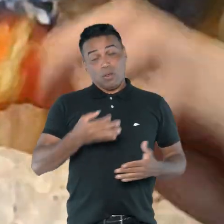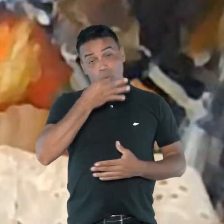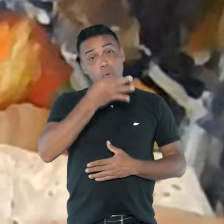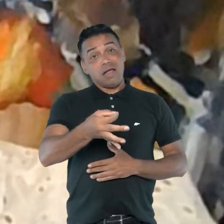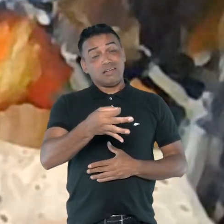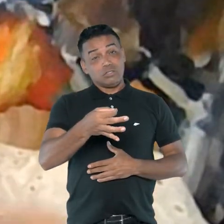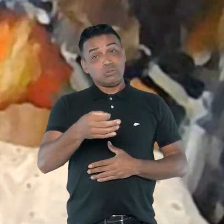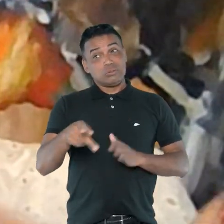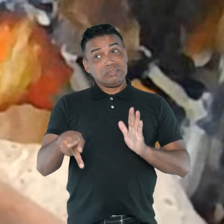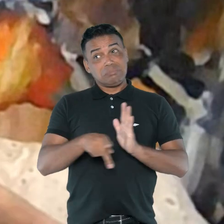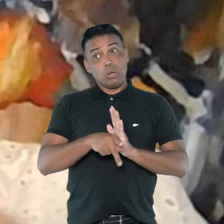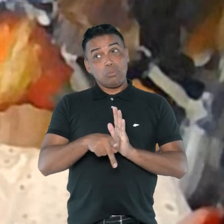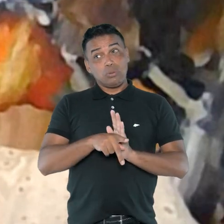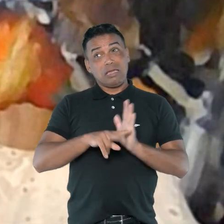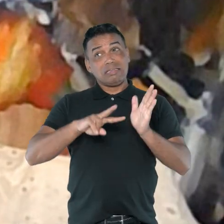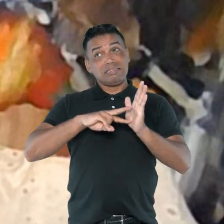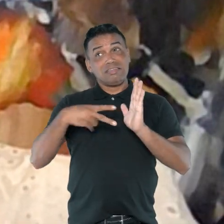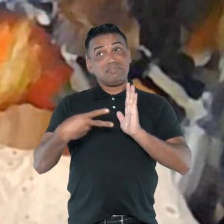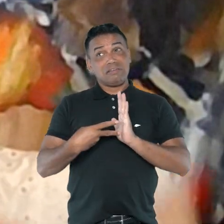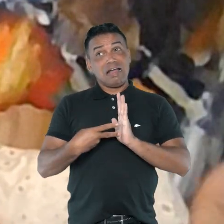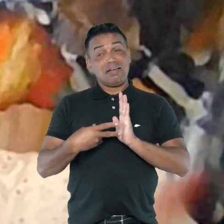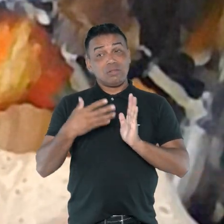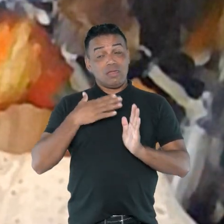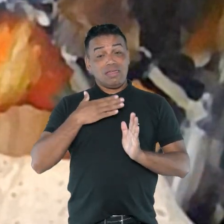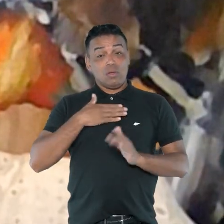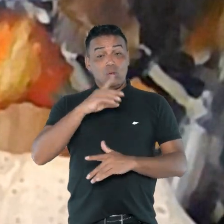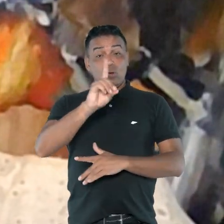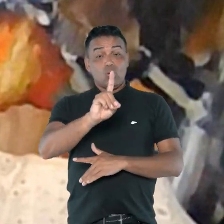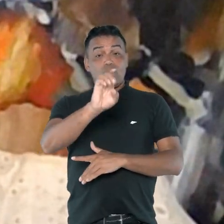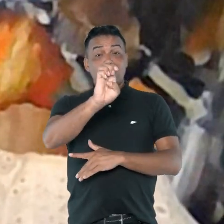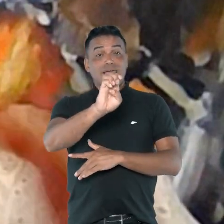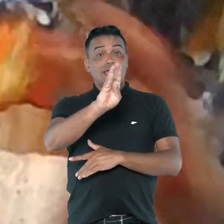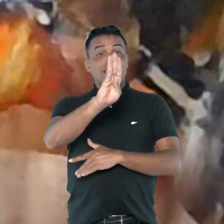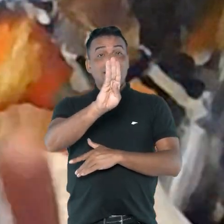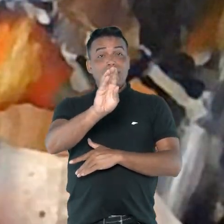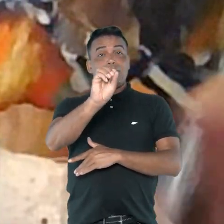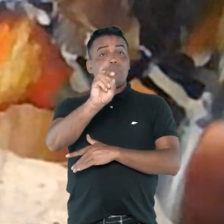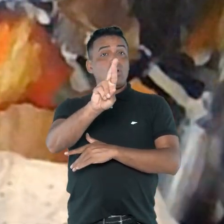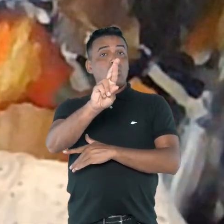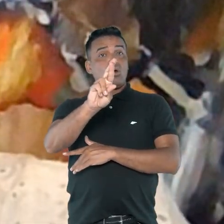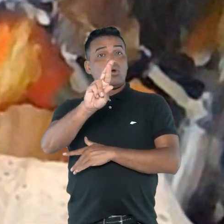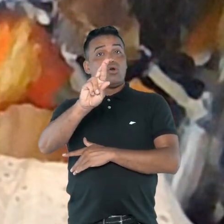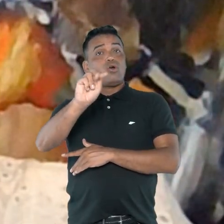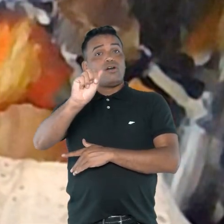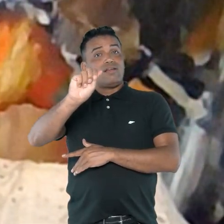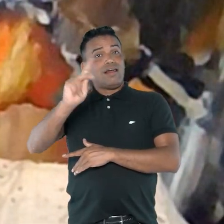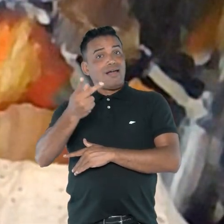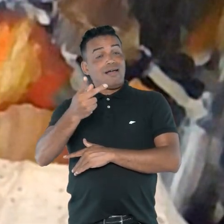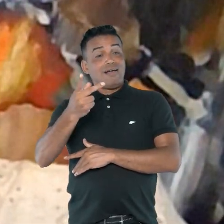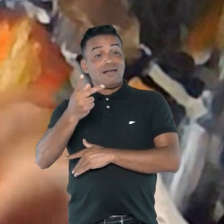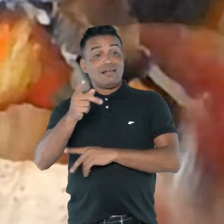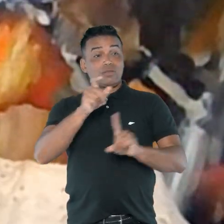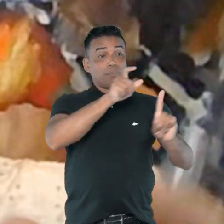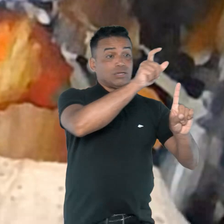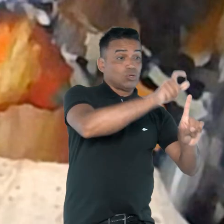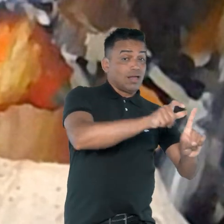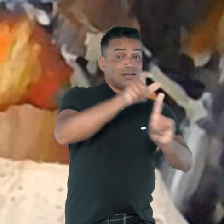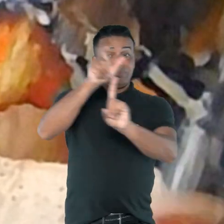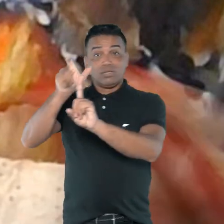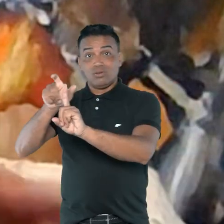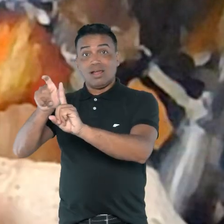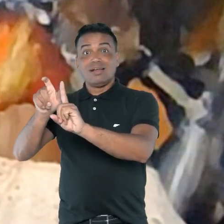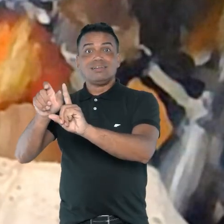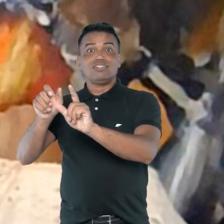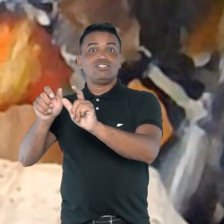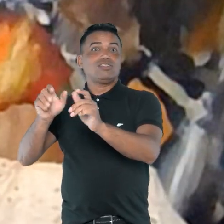eu acho que é isso. Se eu fosse me definir, assim, me colocar como Débora, eu seria uma fusão das duas. Eu acho que as duas